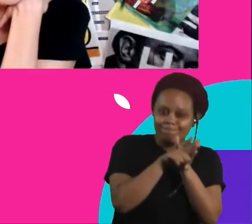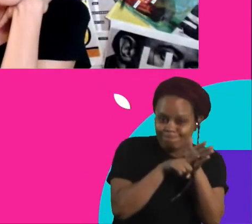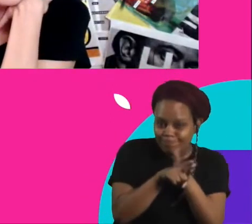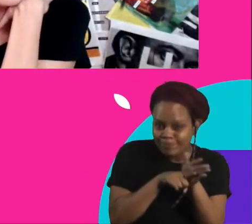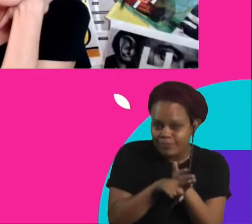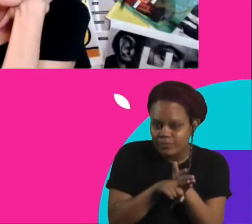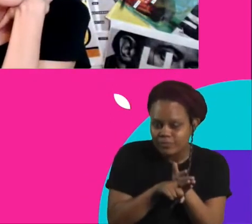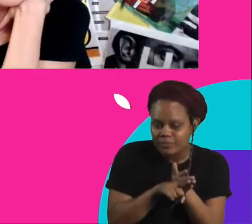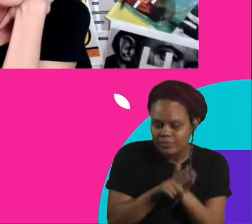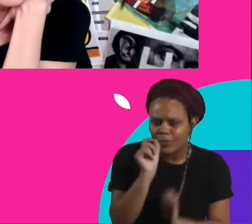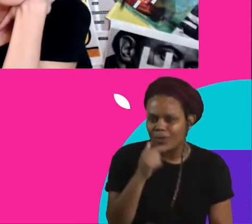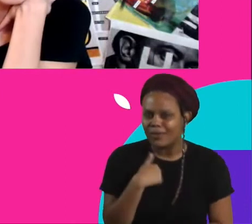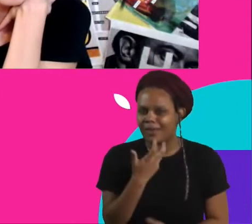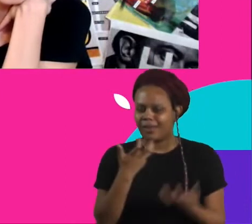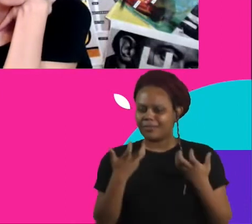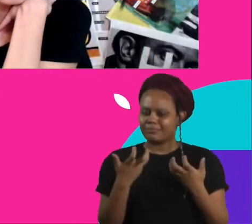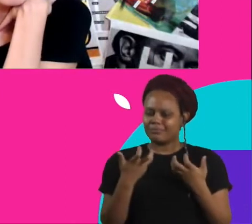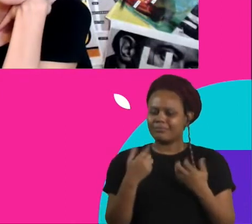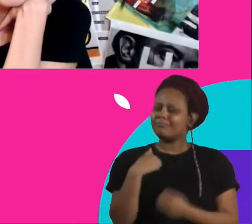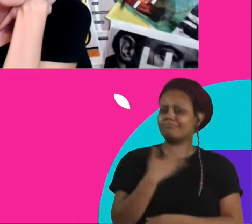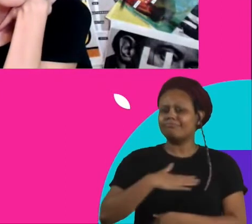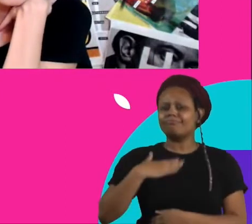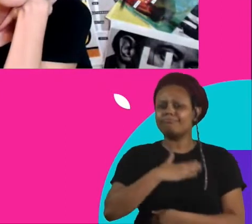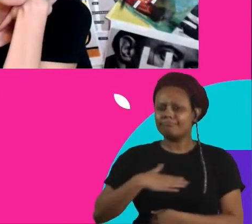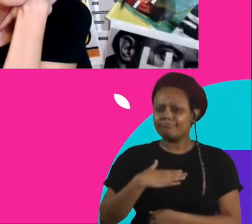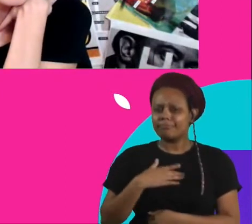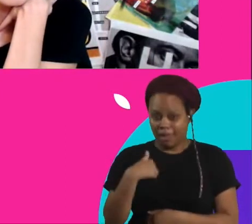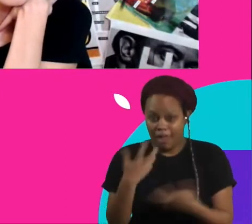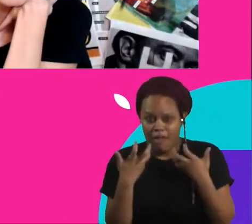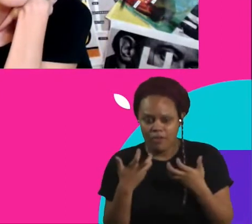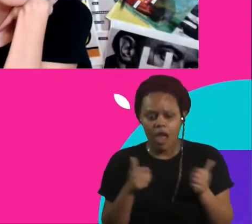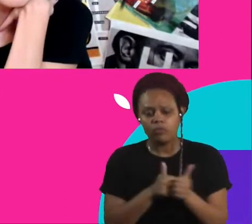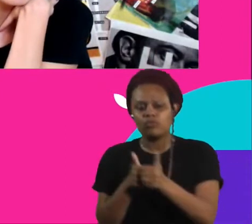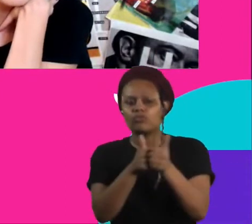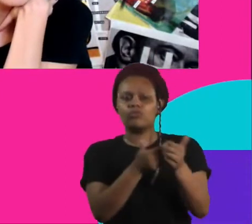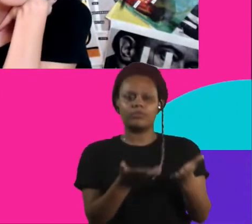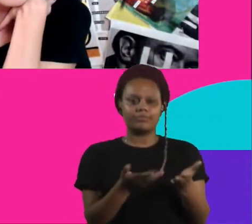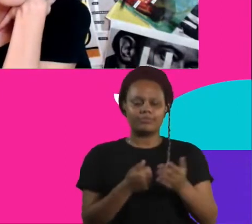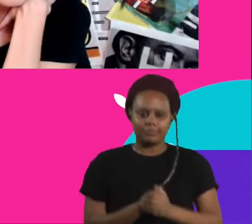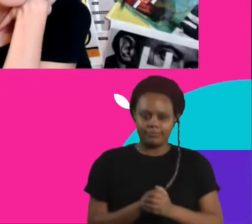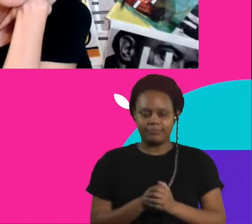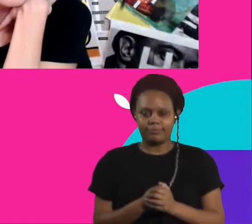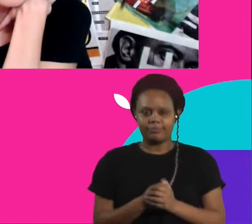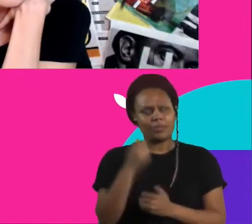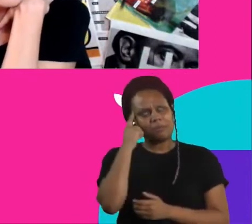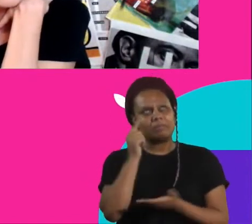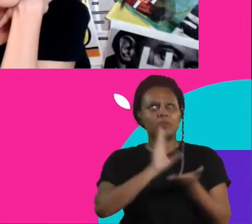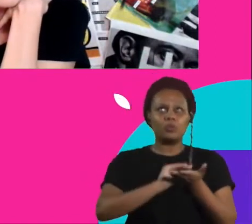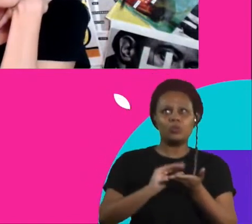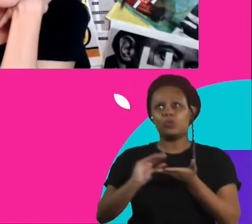o que que eu quero, o que que eu gosto, o que que eu quero seguir. Porque a gente está pensando muito aqui em